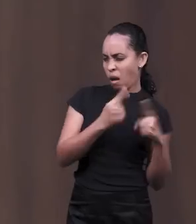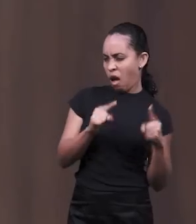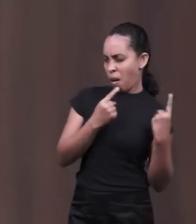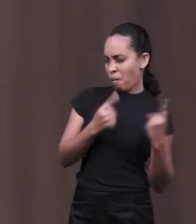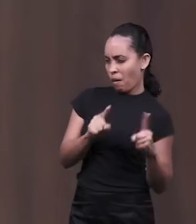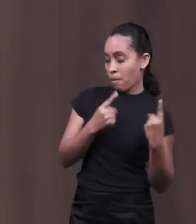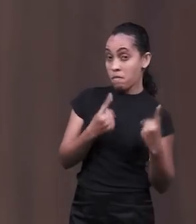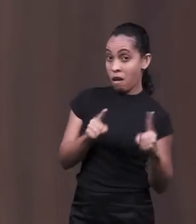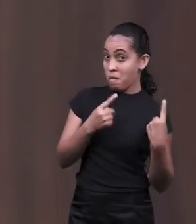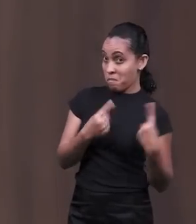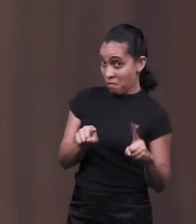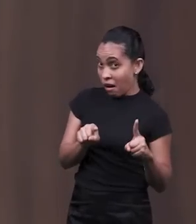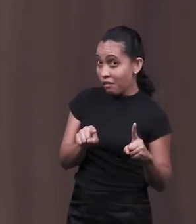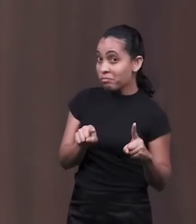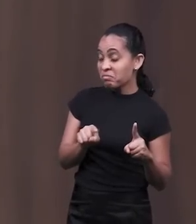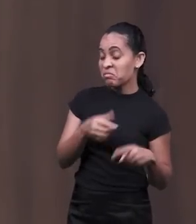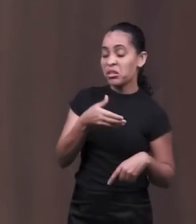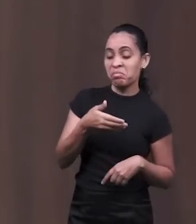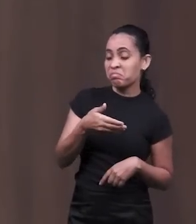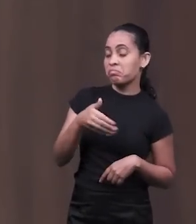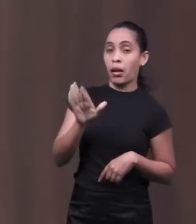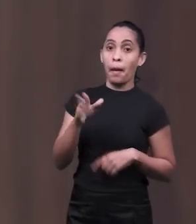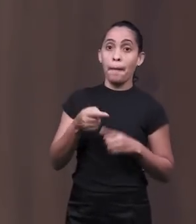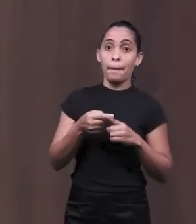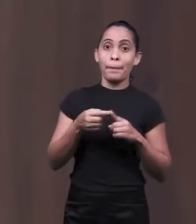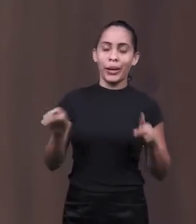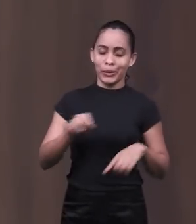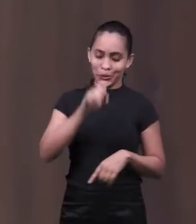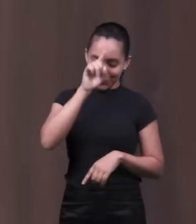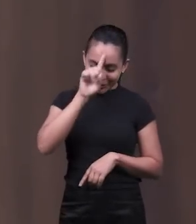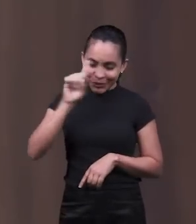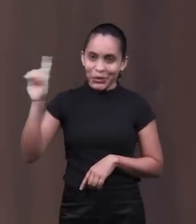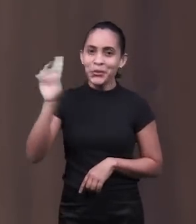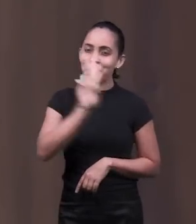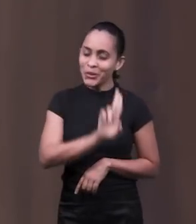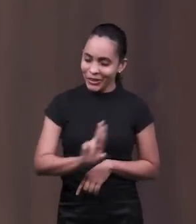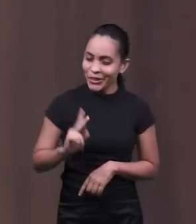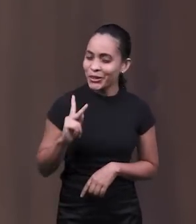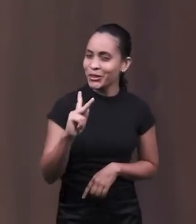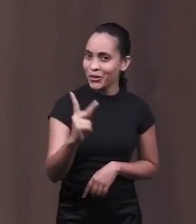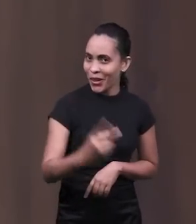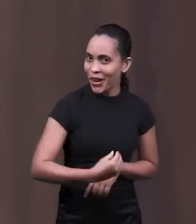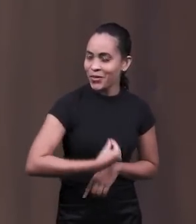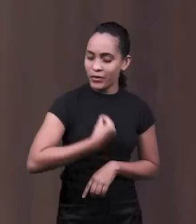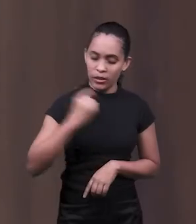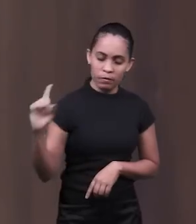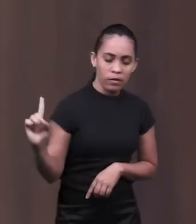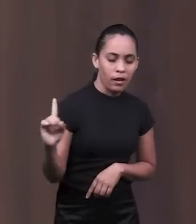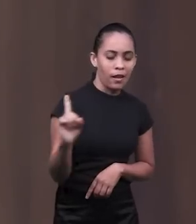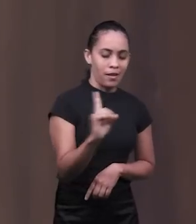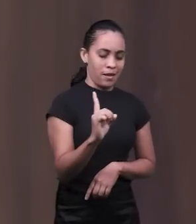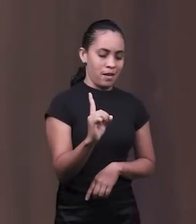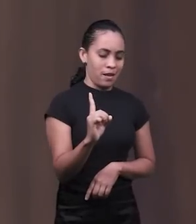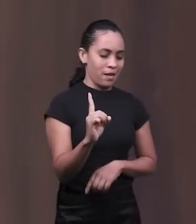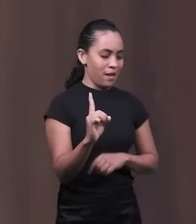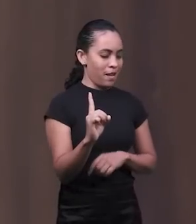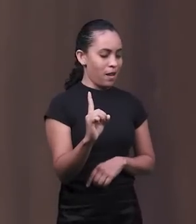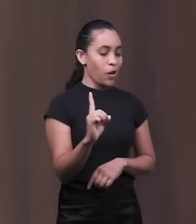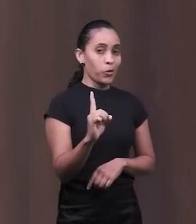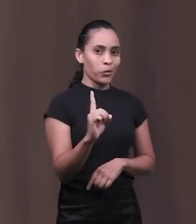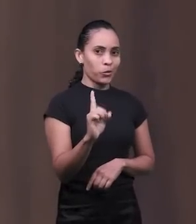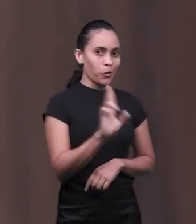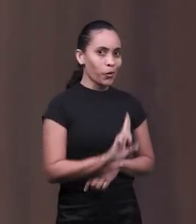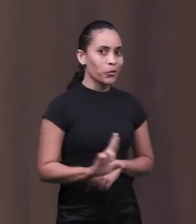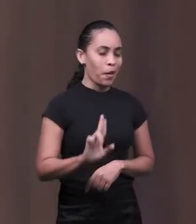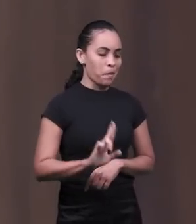onde você foi questionado, onde você foi colocado de lado, mas o Senhor vai te usar para que você seja ali uma salvação, uma bênção